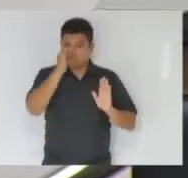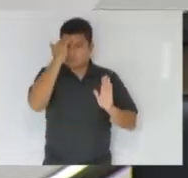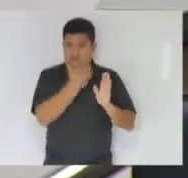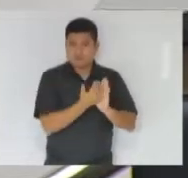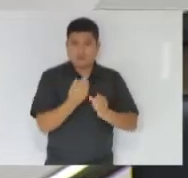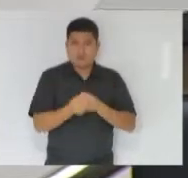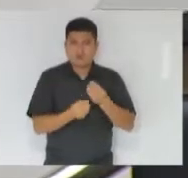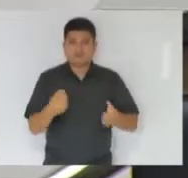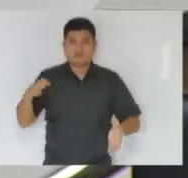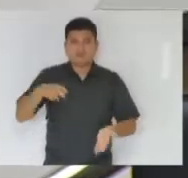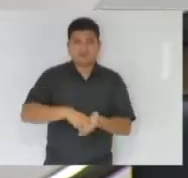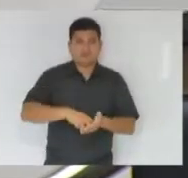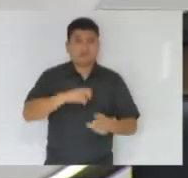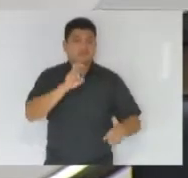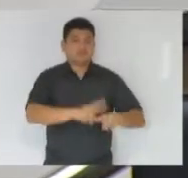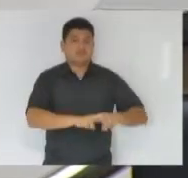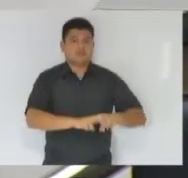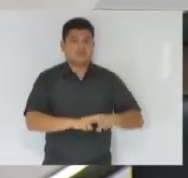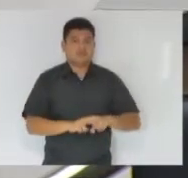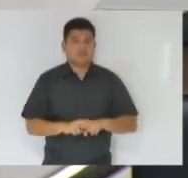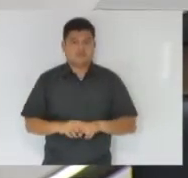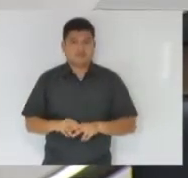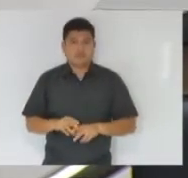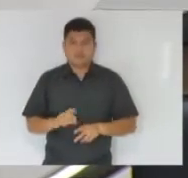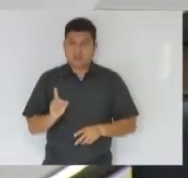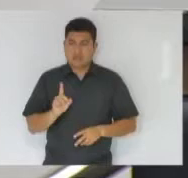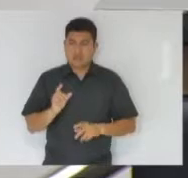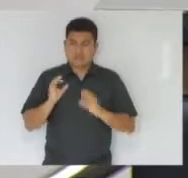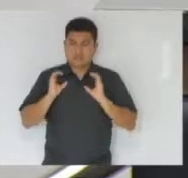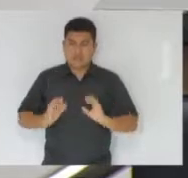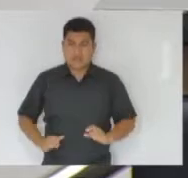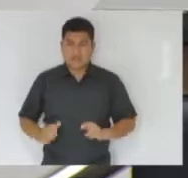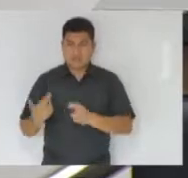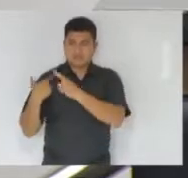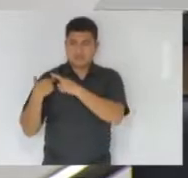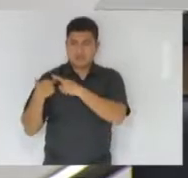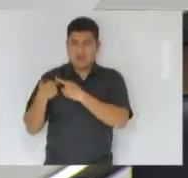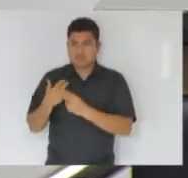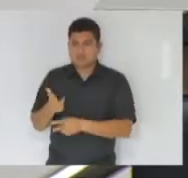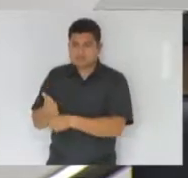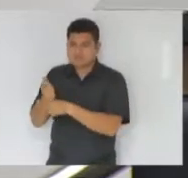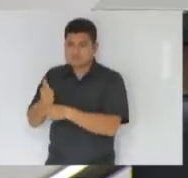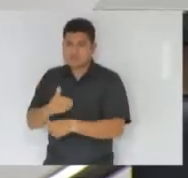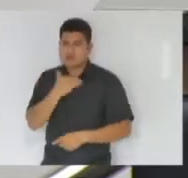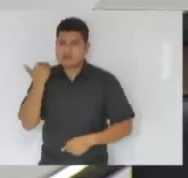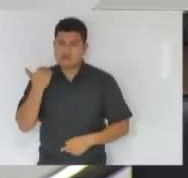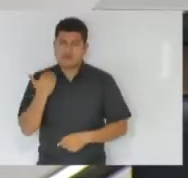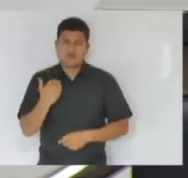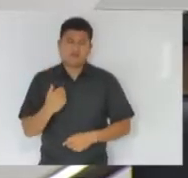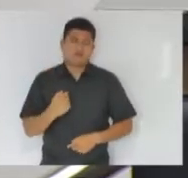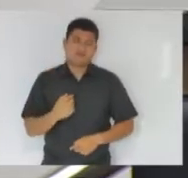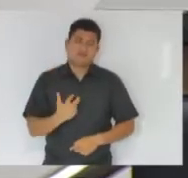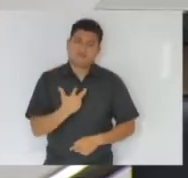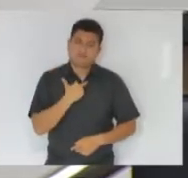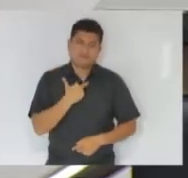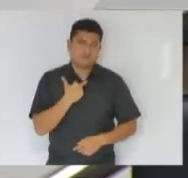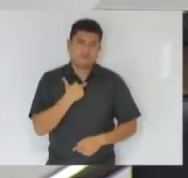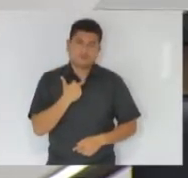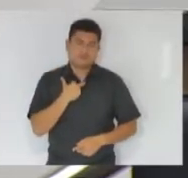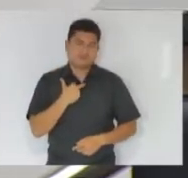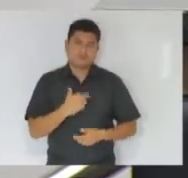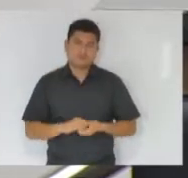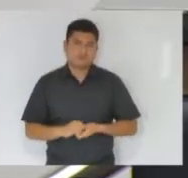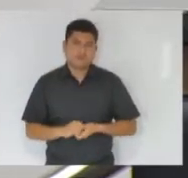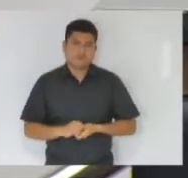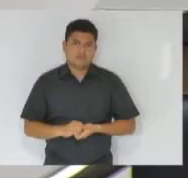eliminar aquele indivíduo, porque ele entende que a justiça tem que ser feita a ferro e fogo, olho no